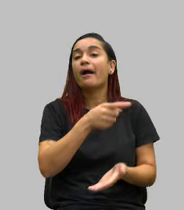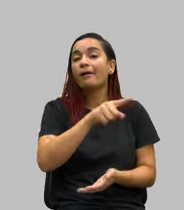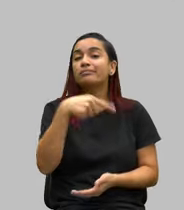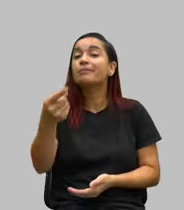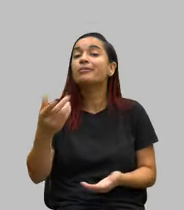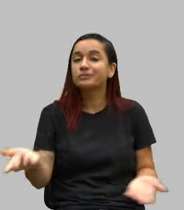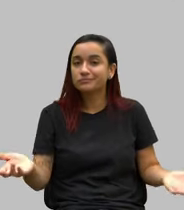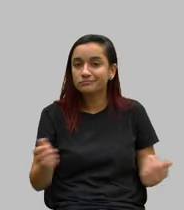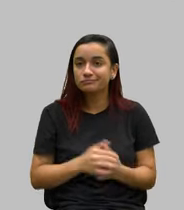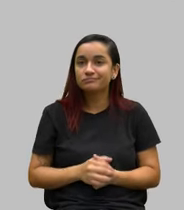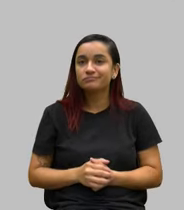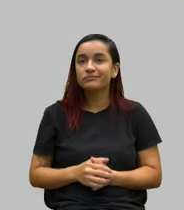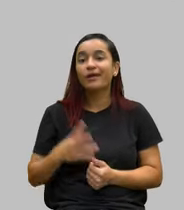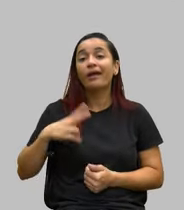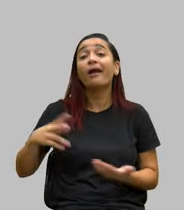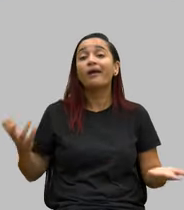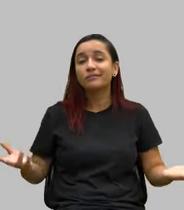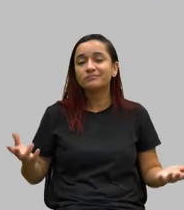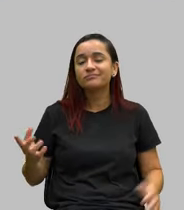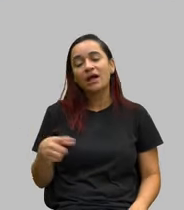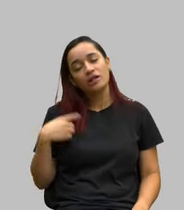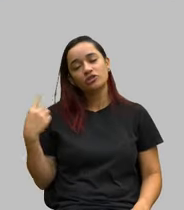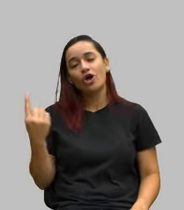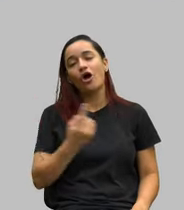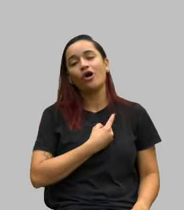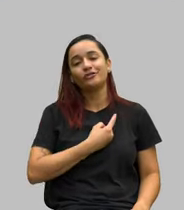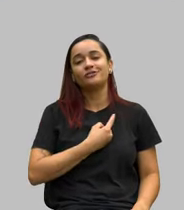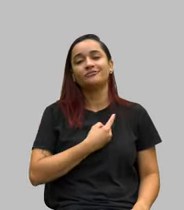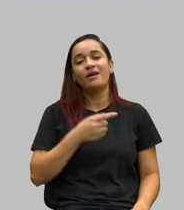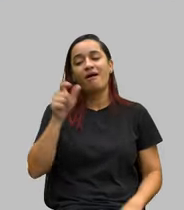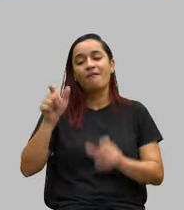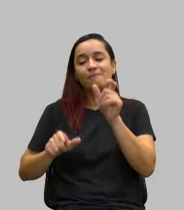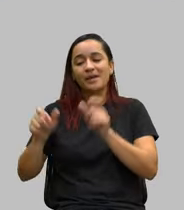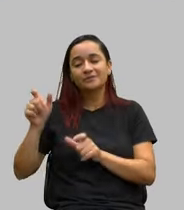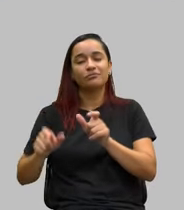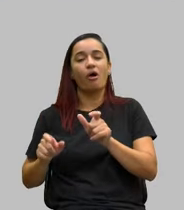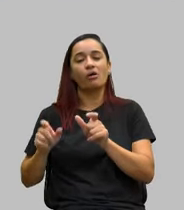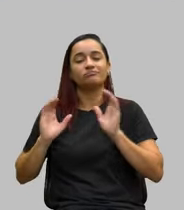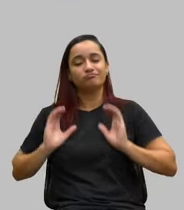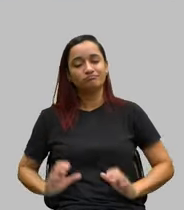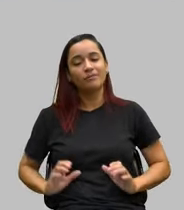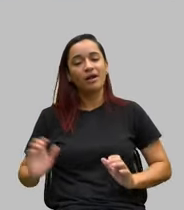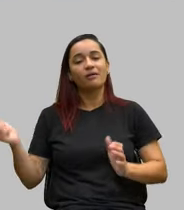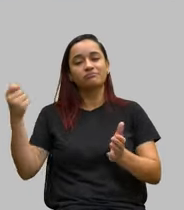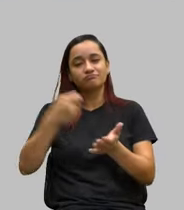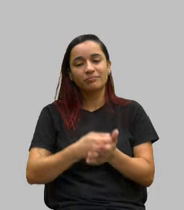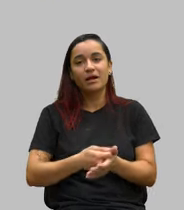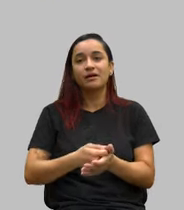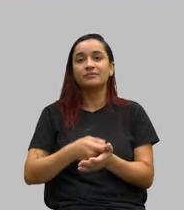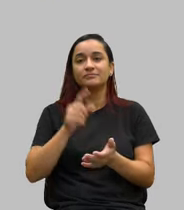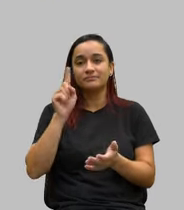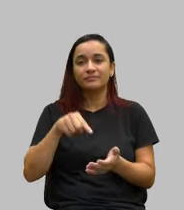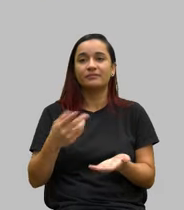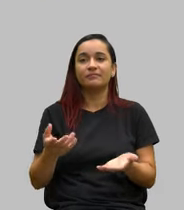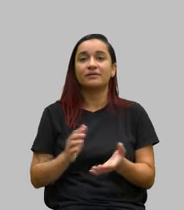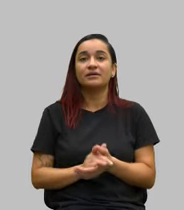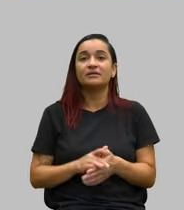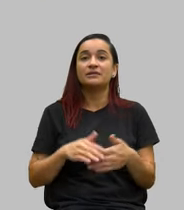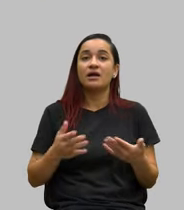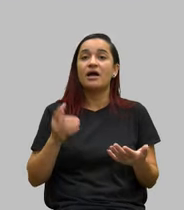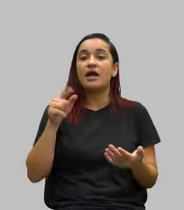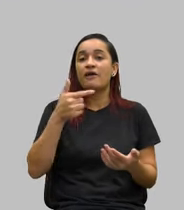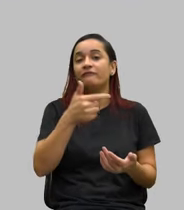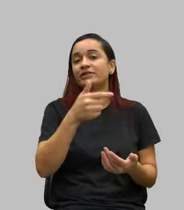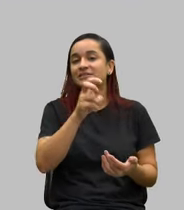quem secretário somos nós é o contribuinte que vai indenizar todas as famílias Deputado Enes C dos 25